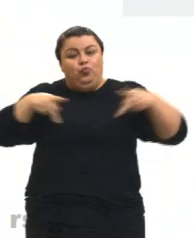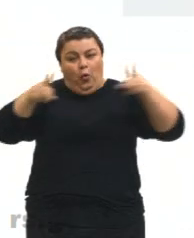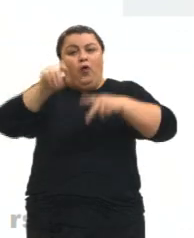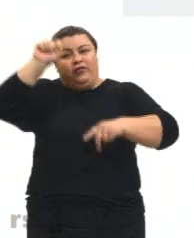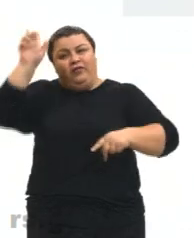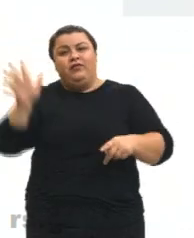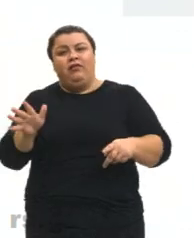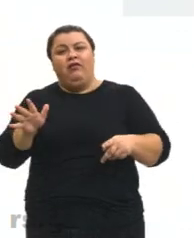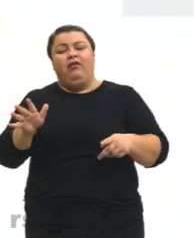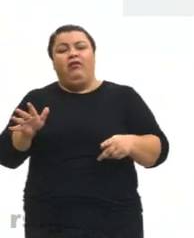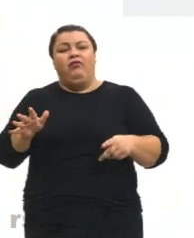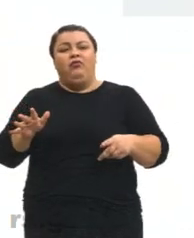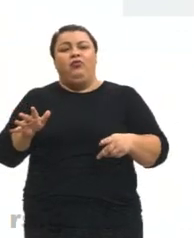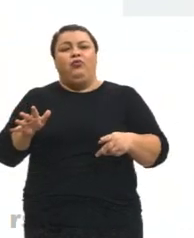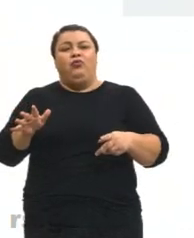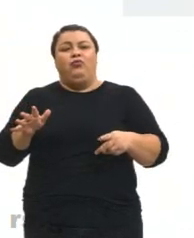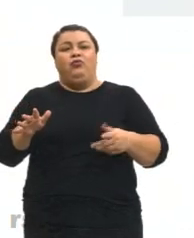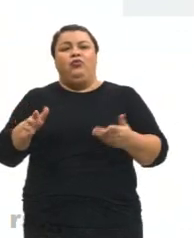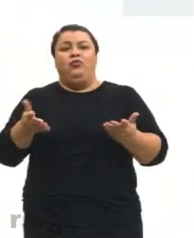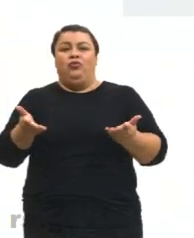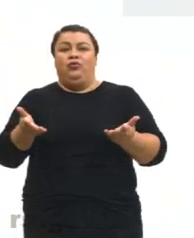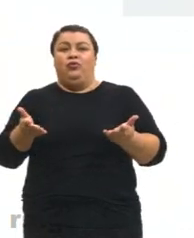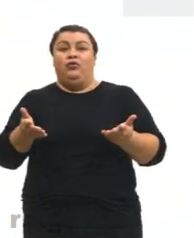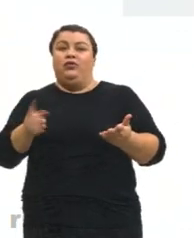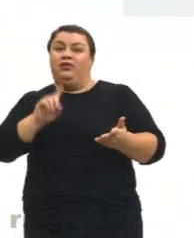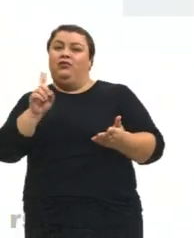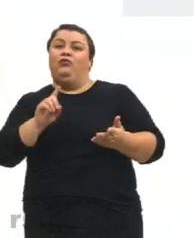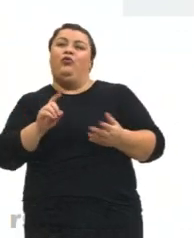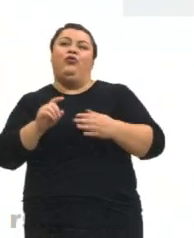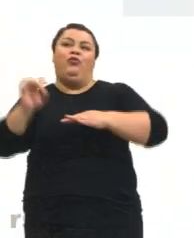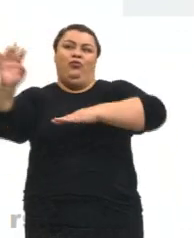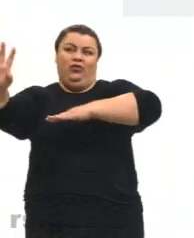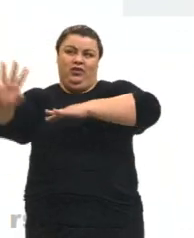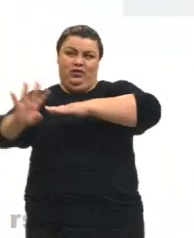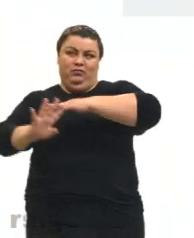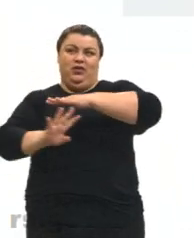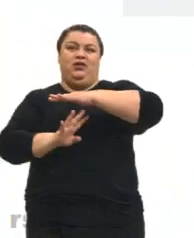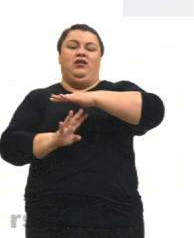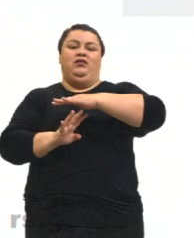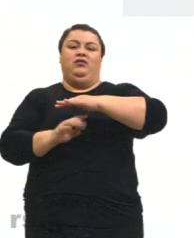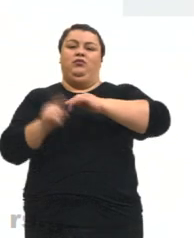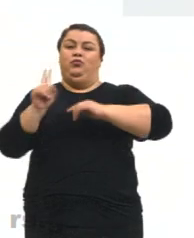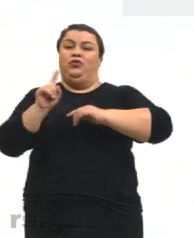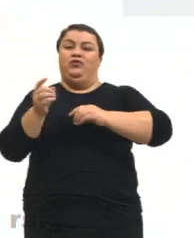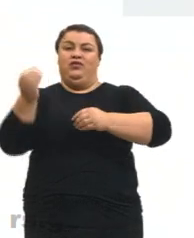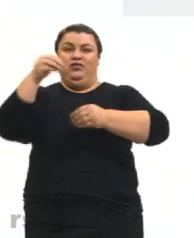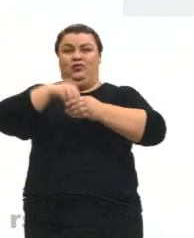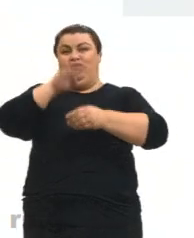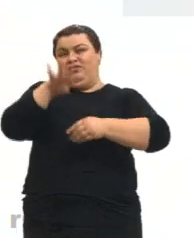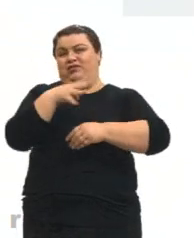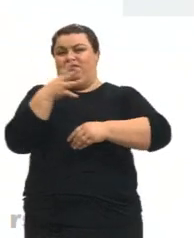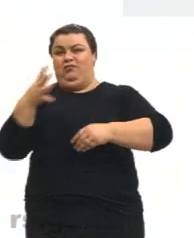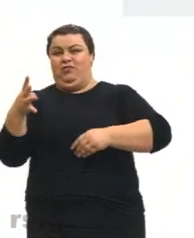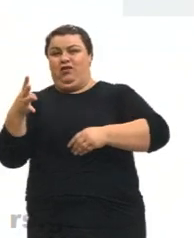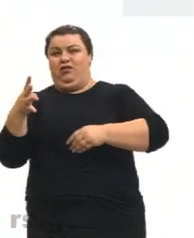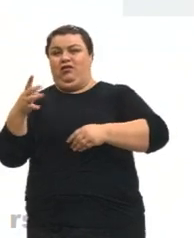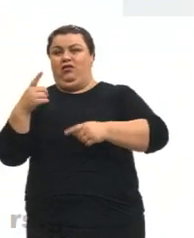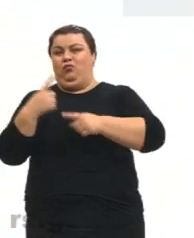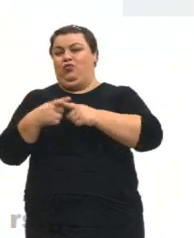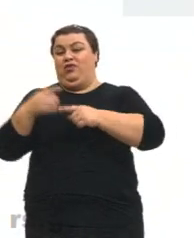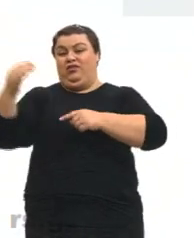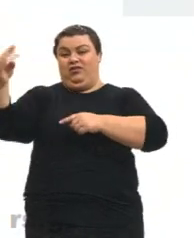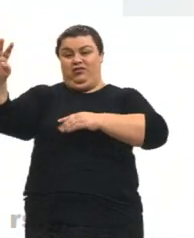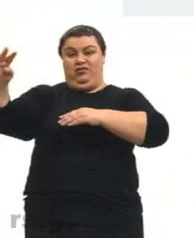povos africanos que não foram infelizmente imigrantes na É por isso eles não entram né é mas a gente